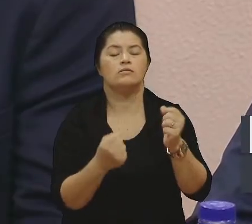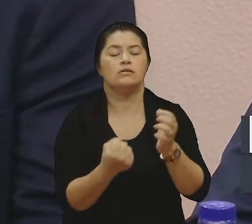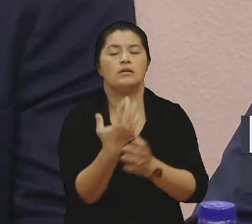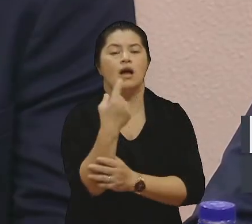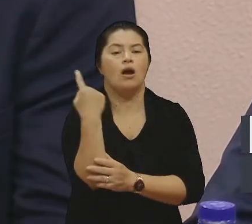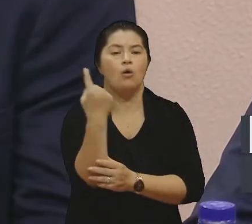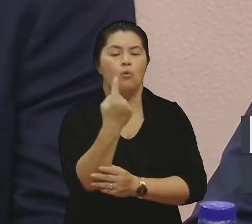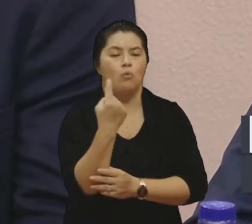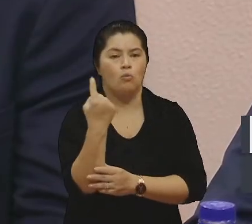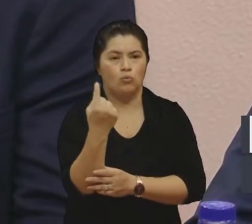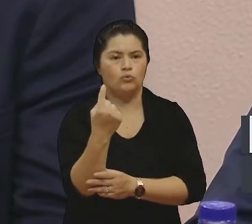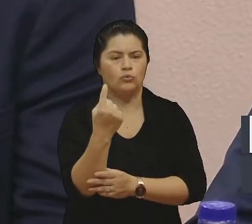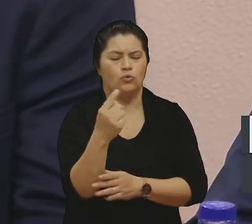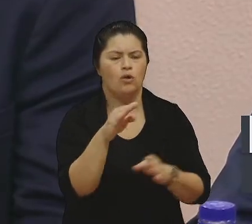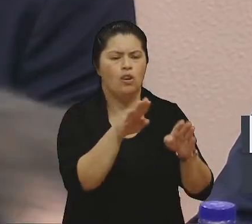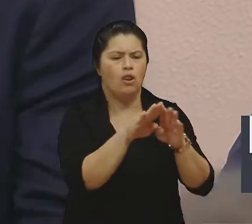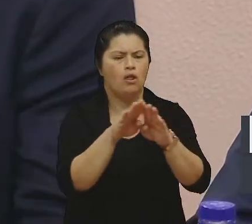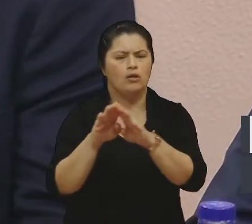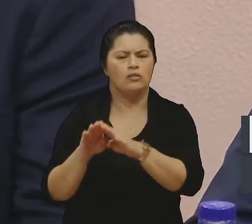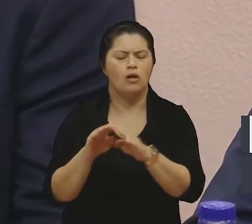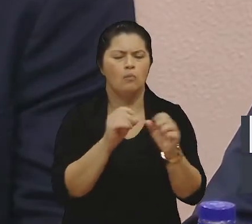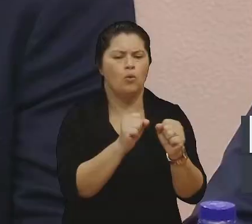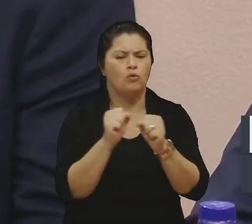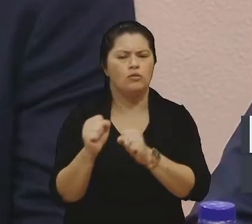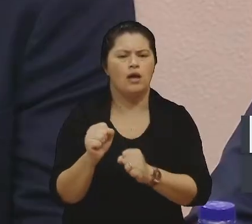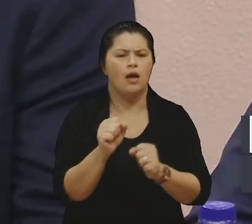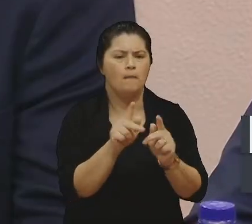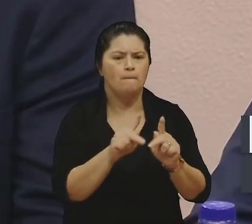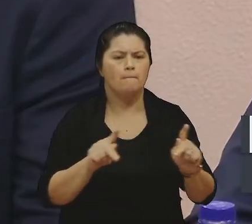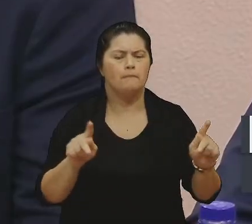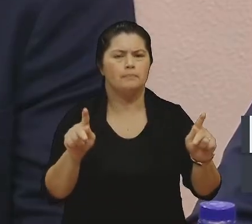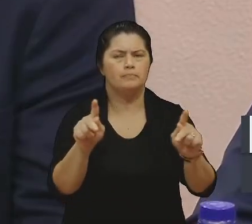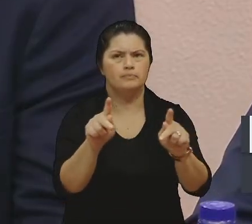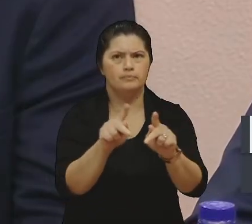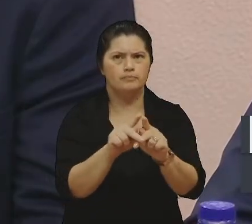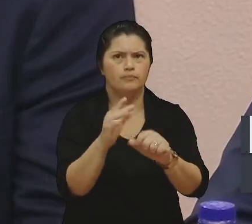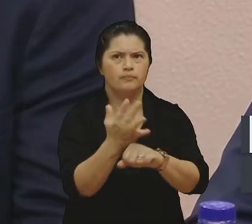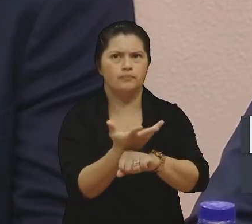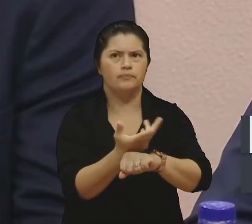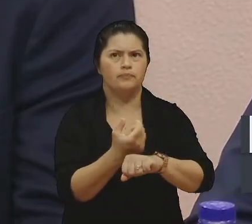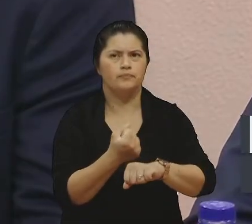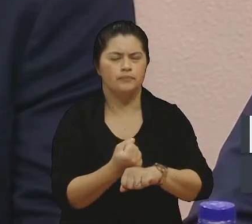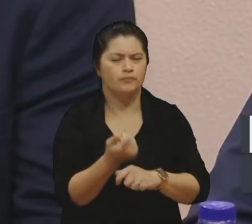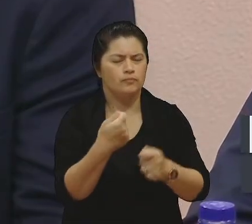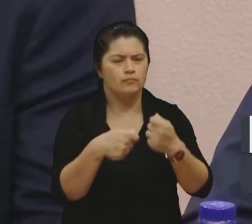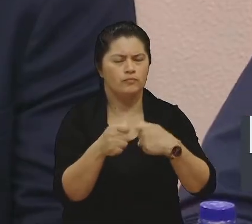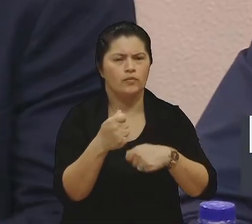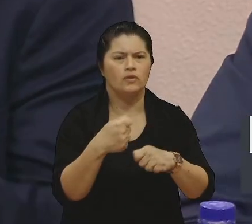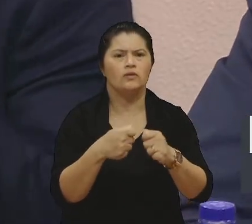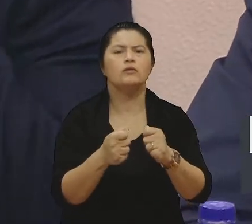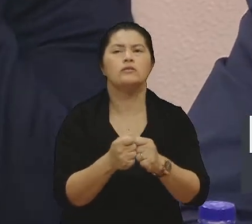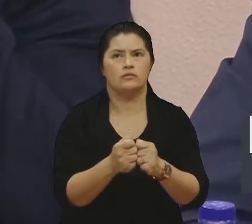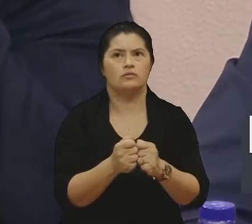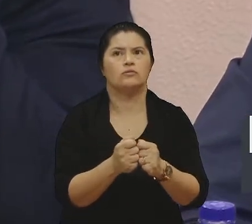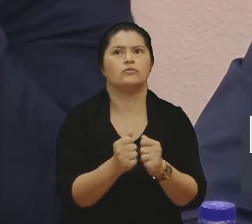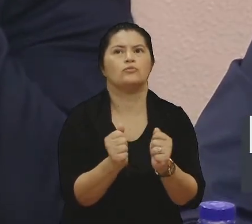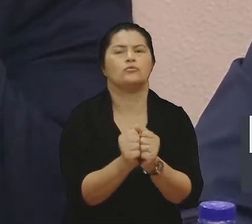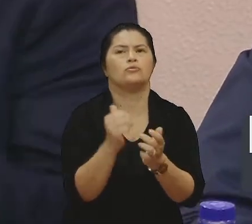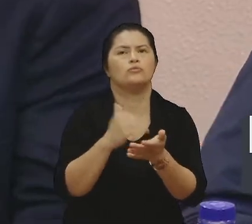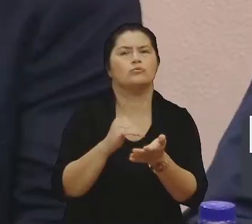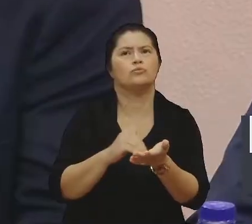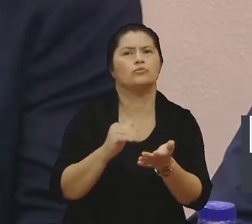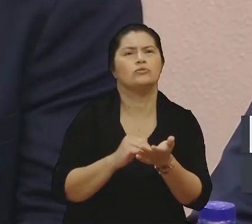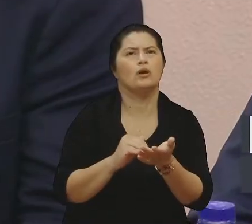andando lado a lado com o poder público, com o Sebrae, instituição financeira como o Sicredi, Secretaria de Desenvolvimento Econômico.